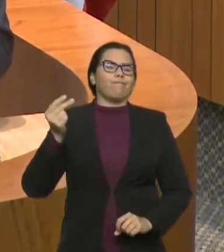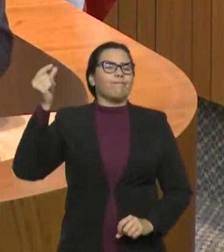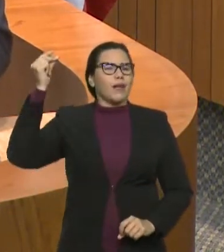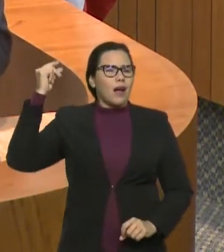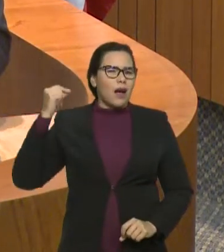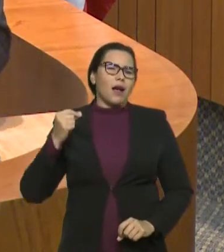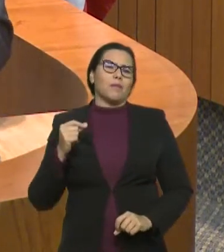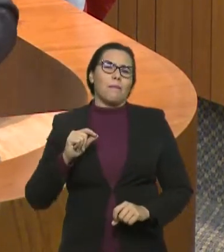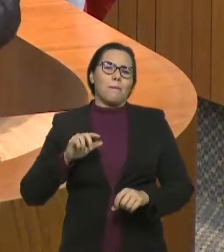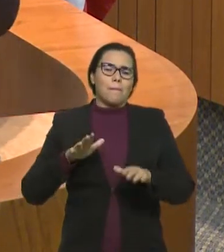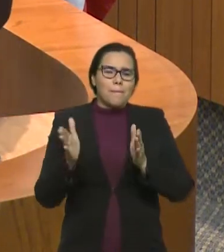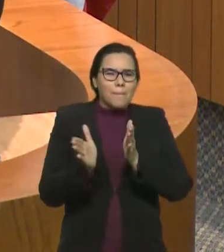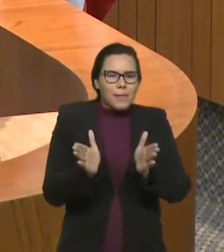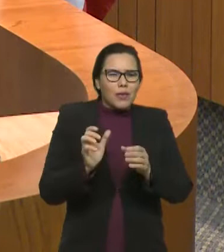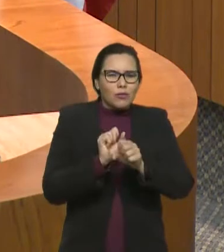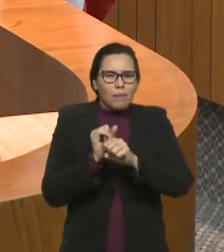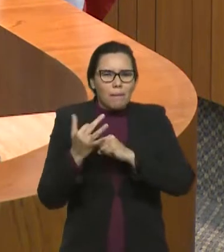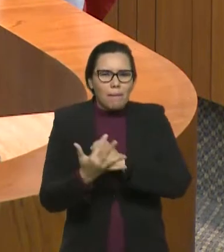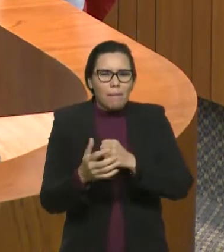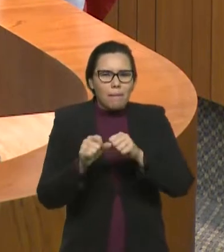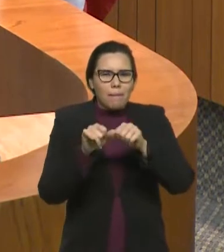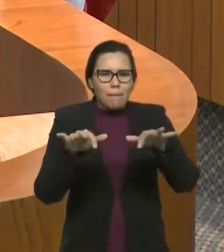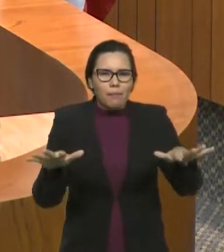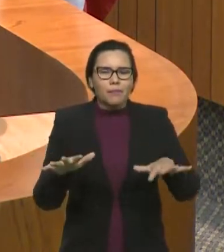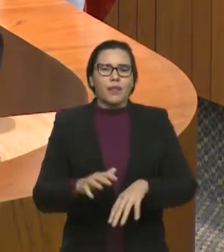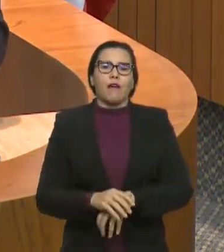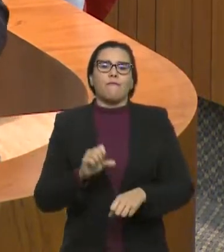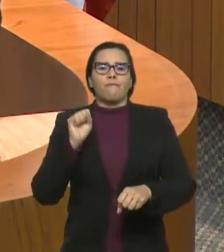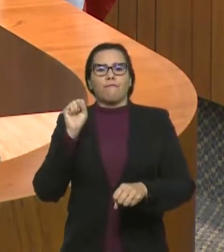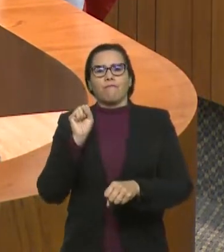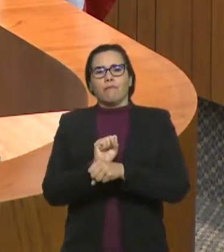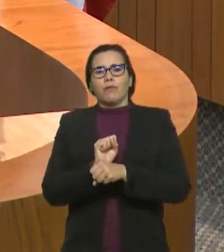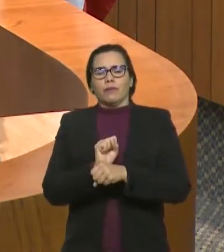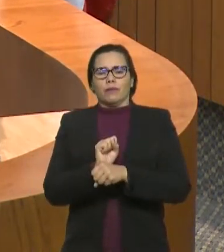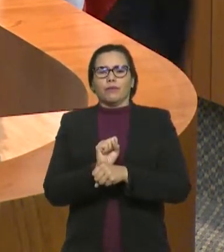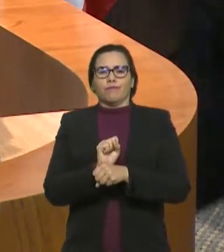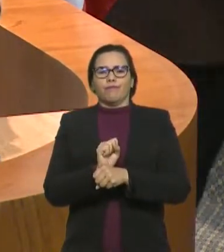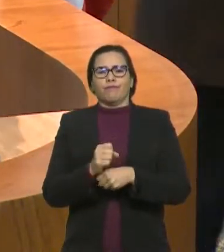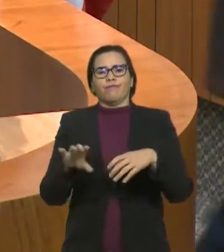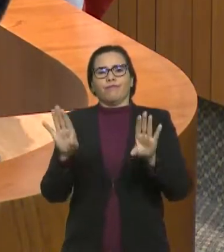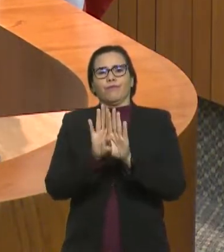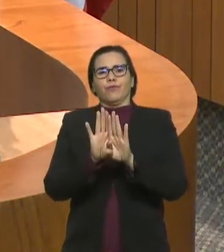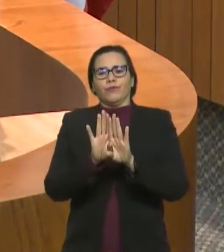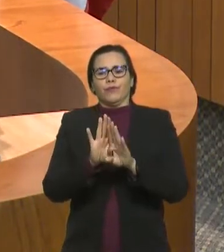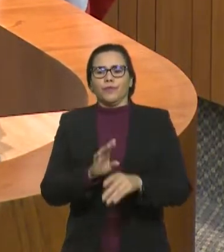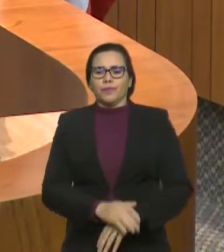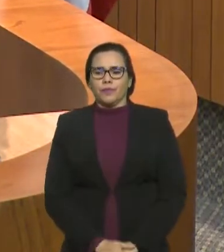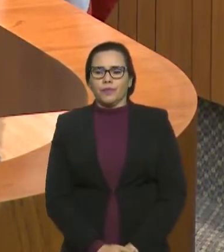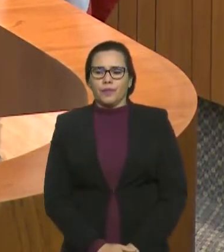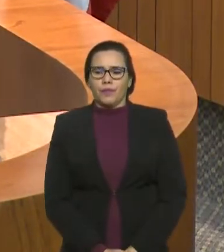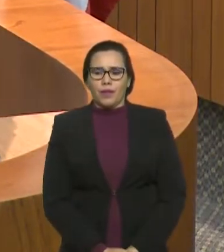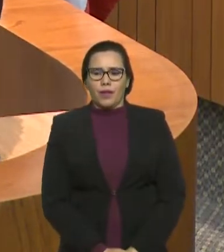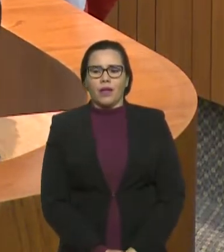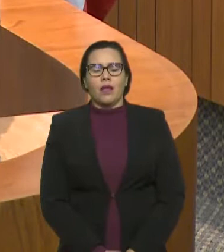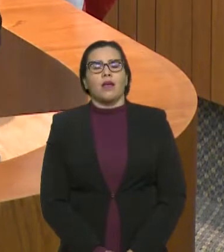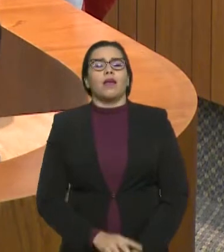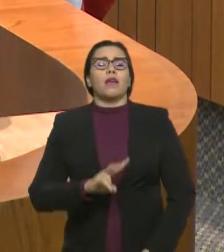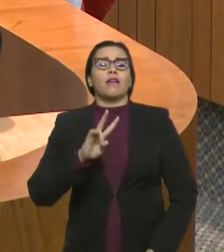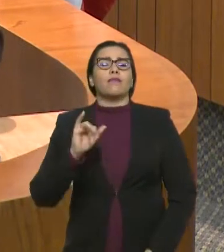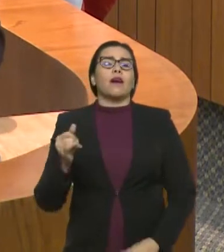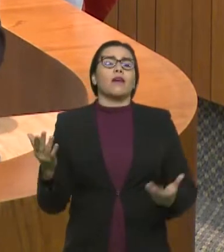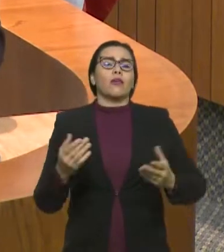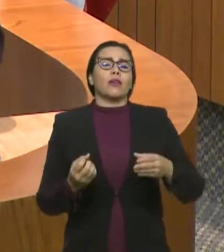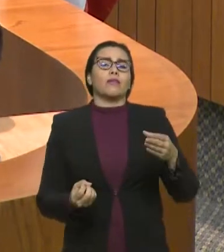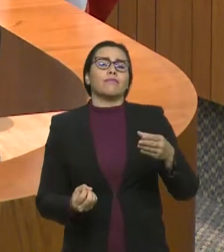destacar que, de início, a Alumar vai gerar, em média, 2.500 empregos diretos e indiretos